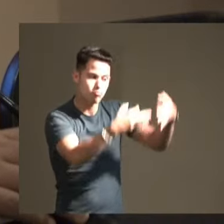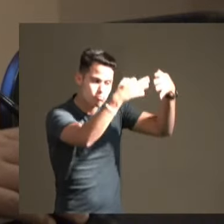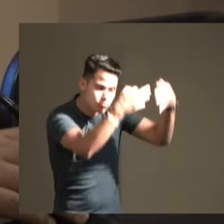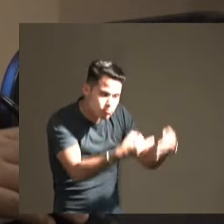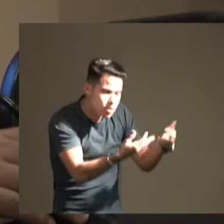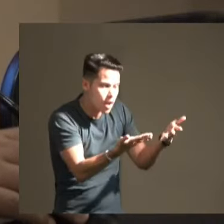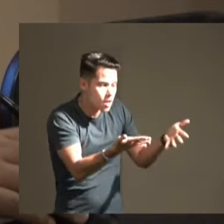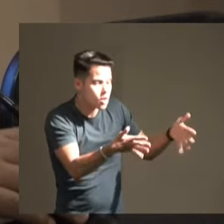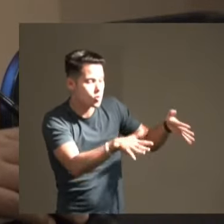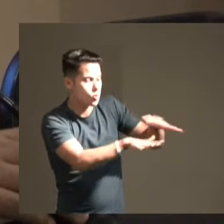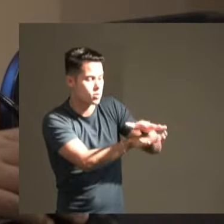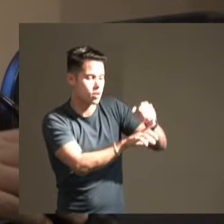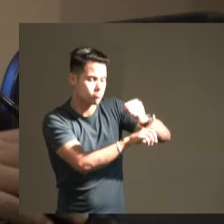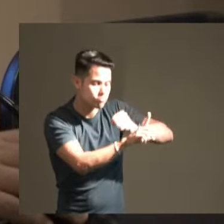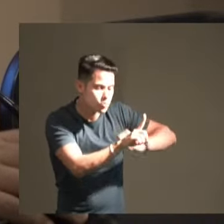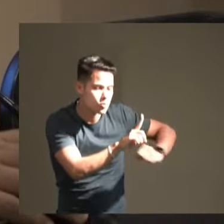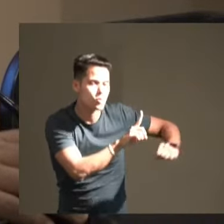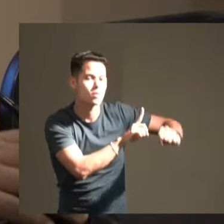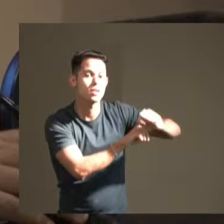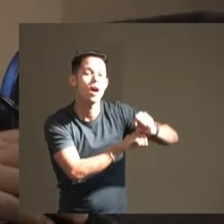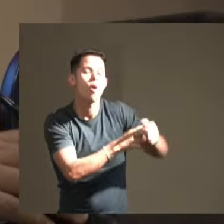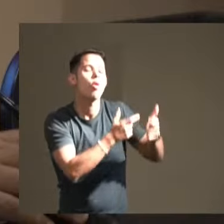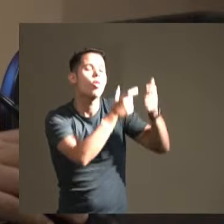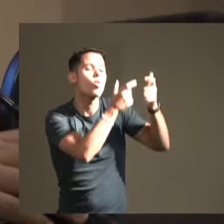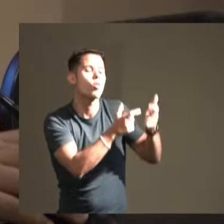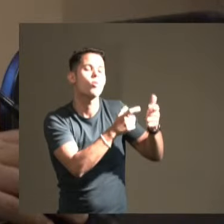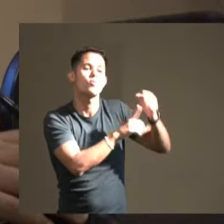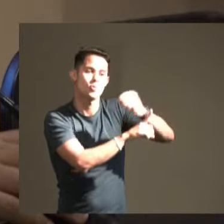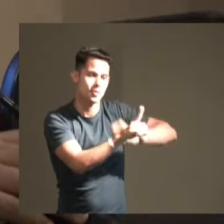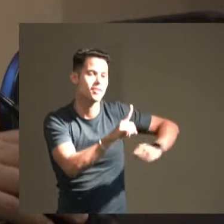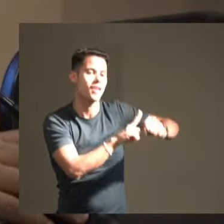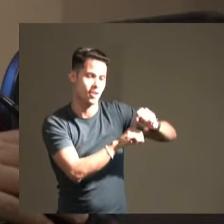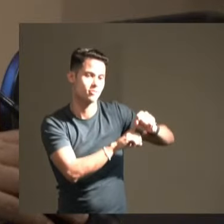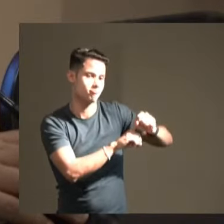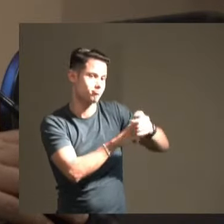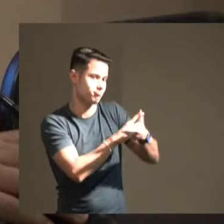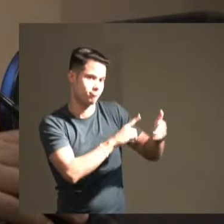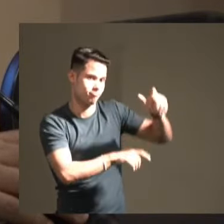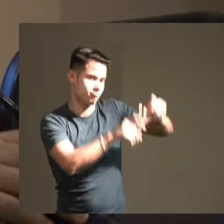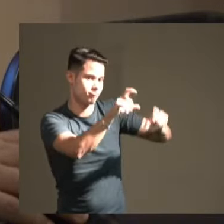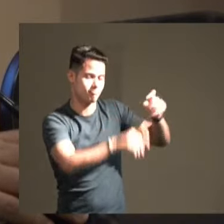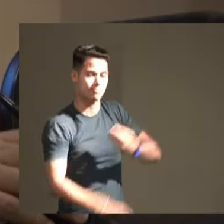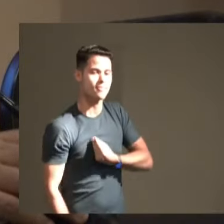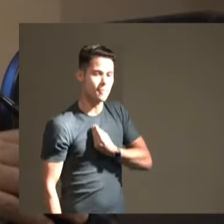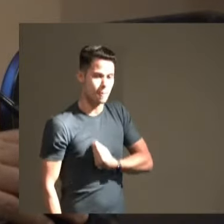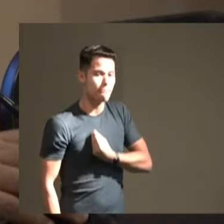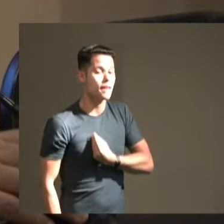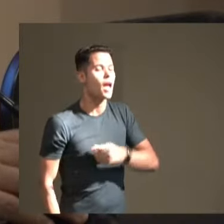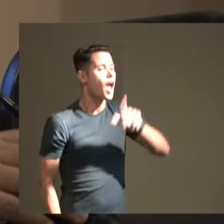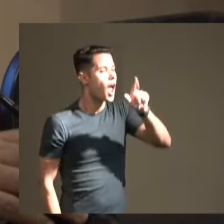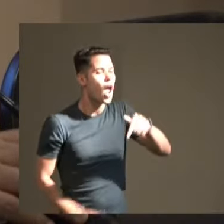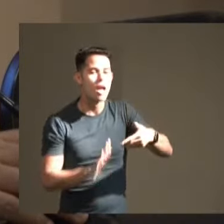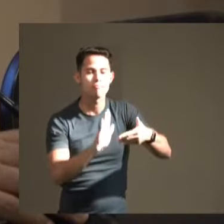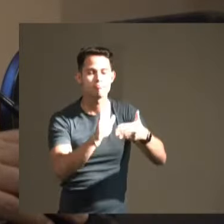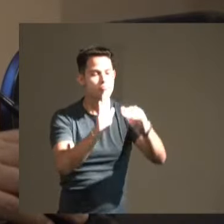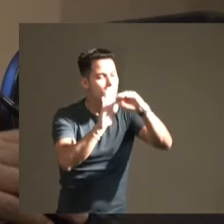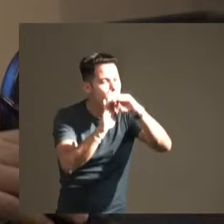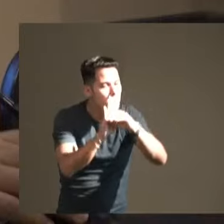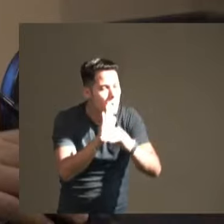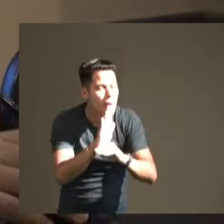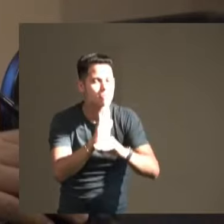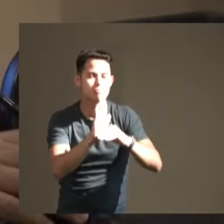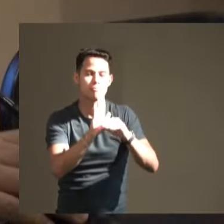inclusão social na sociedade. Trata-se de uma agenda com diversas